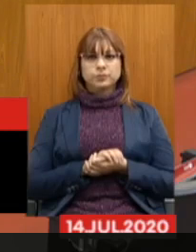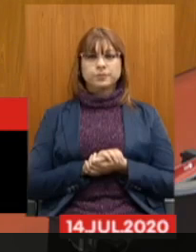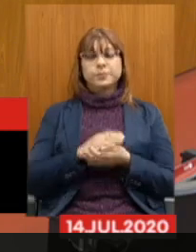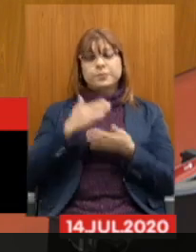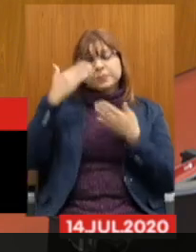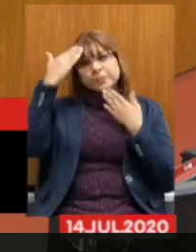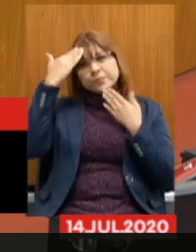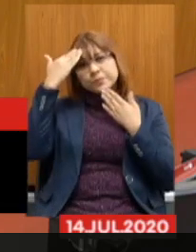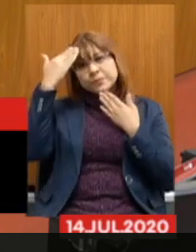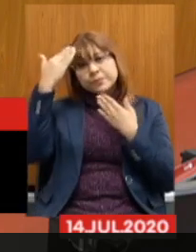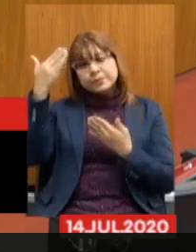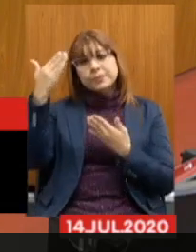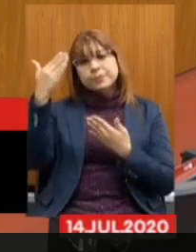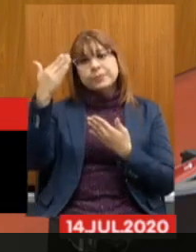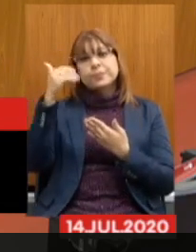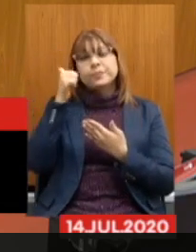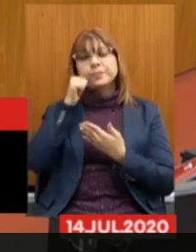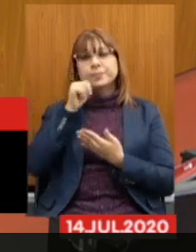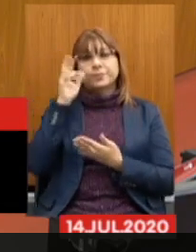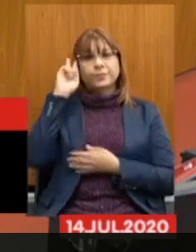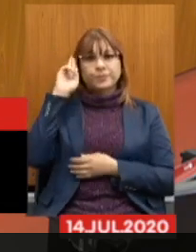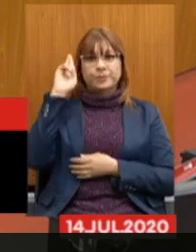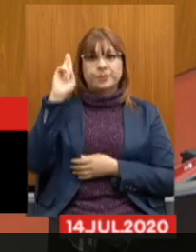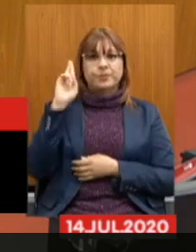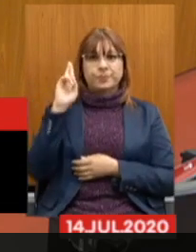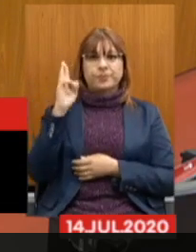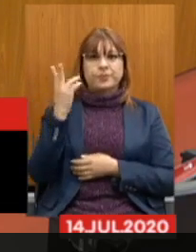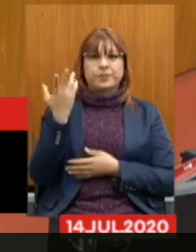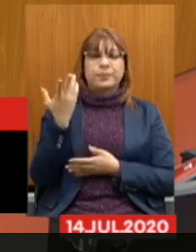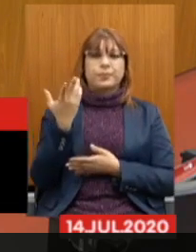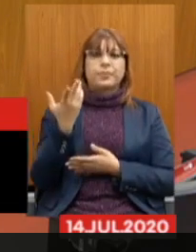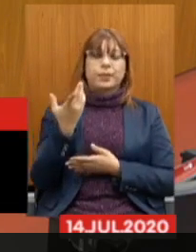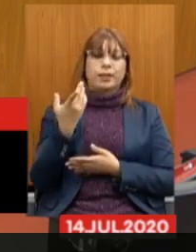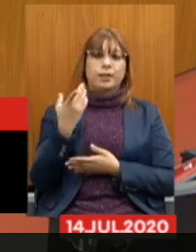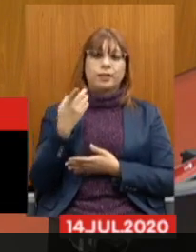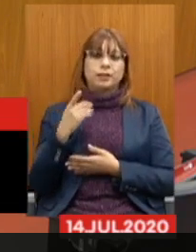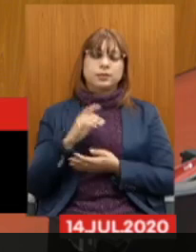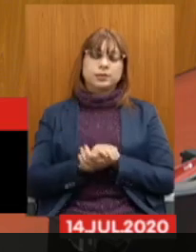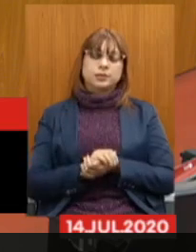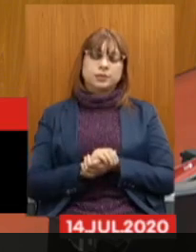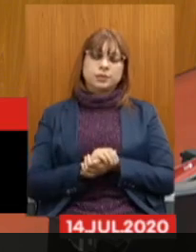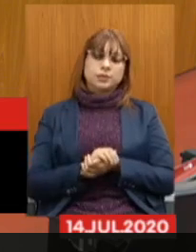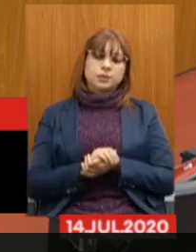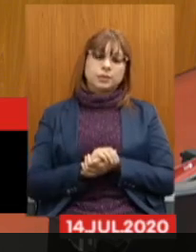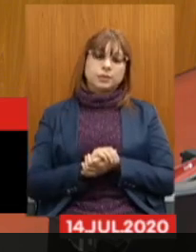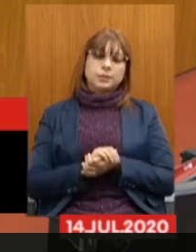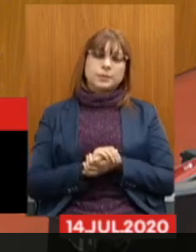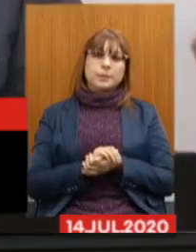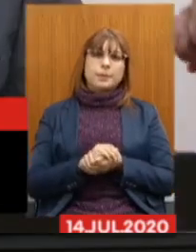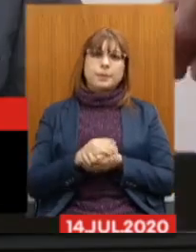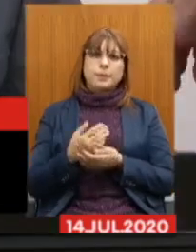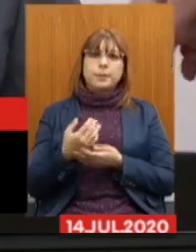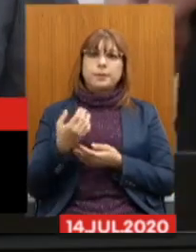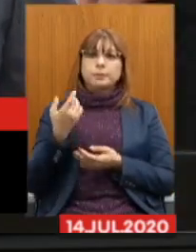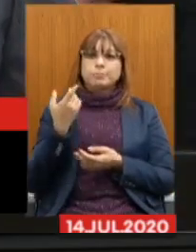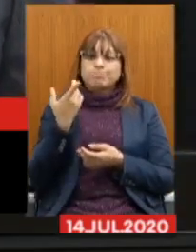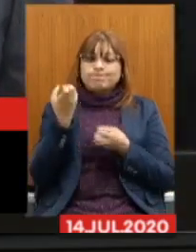Obrigado, doutora Célia Cunha Mello, pela sua importante e